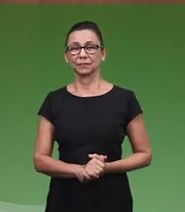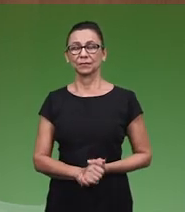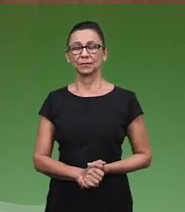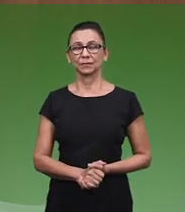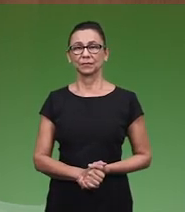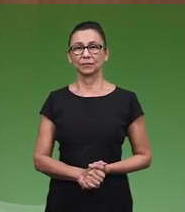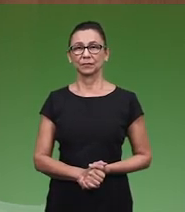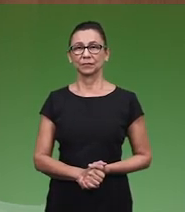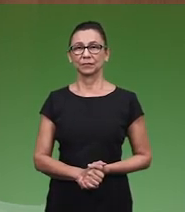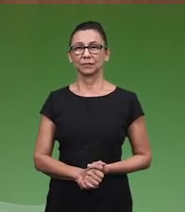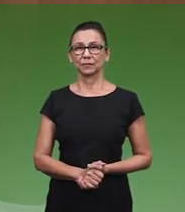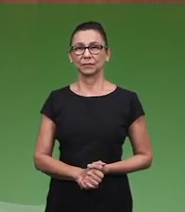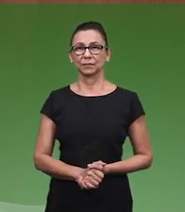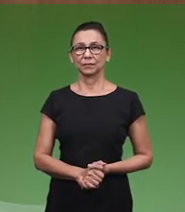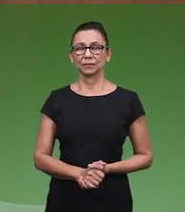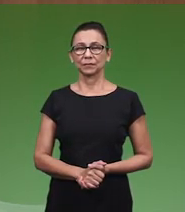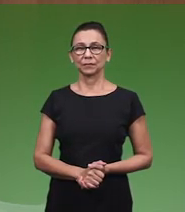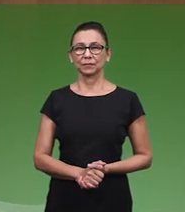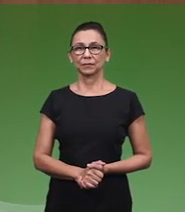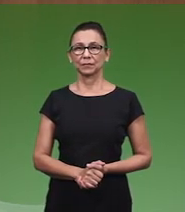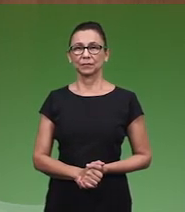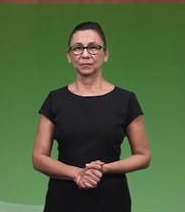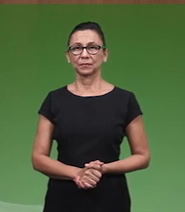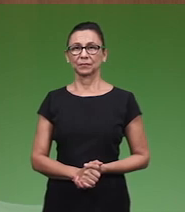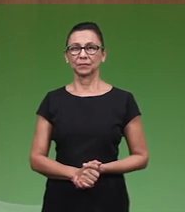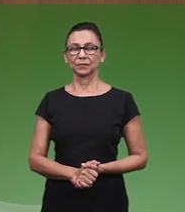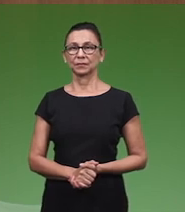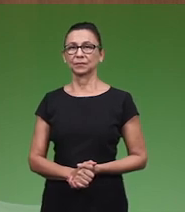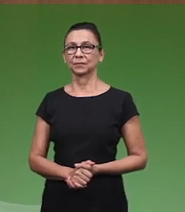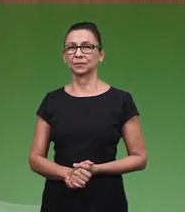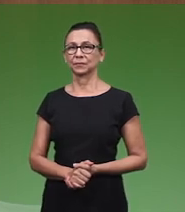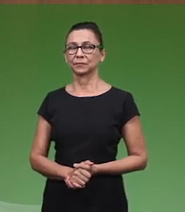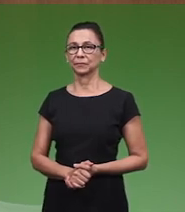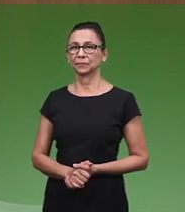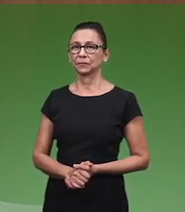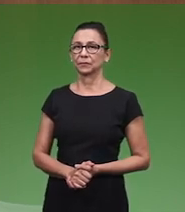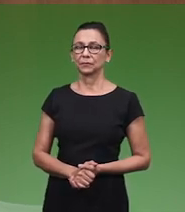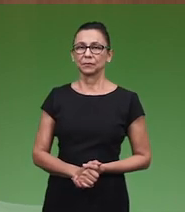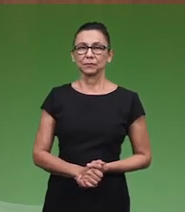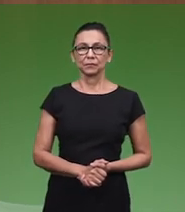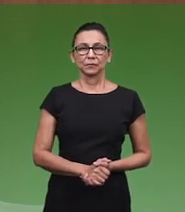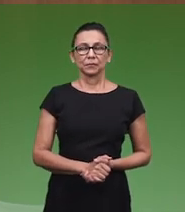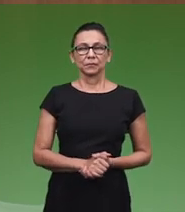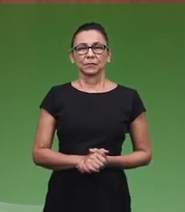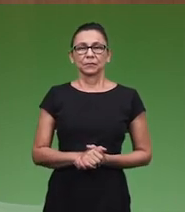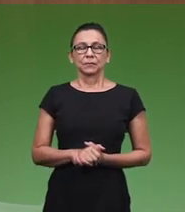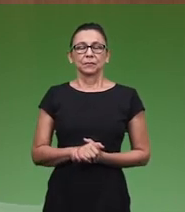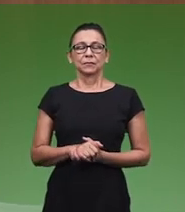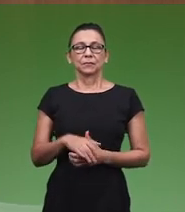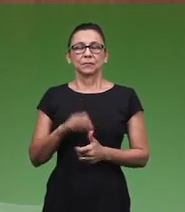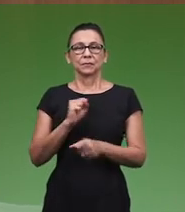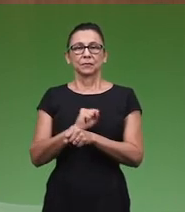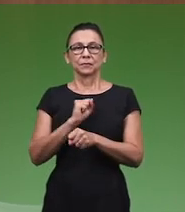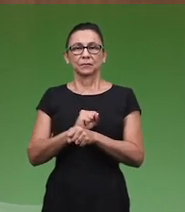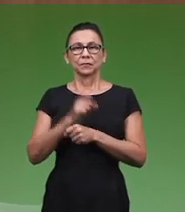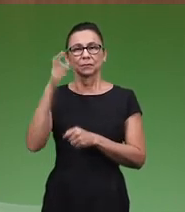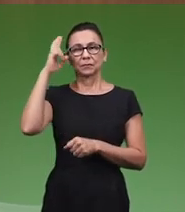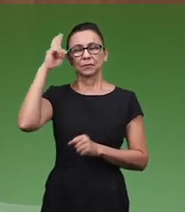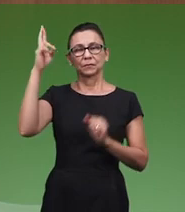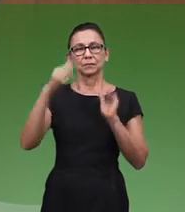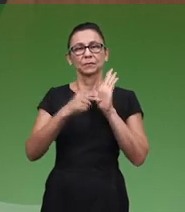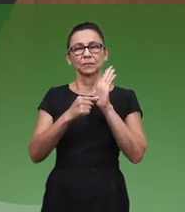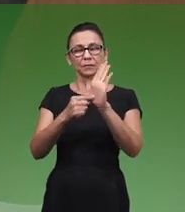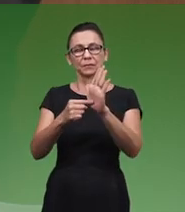determinadas mãos, esperando alguém da obra de Davi chegar lá. Porque se não tiver a obra de Davi, não entra nesse